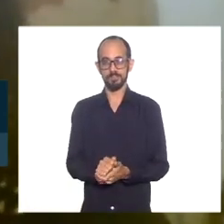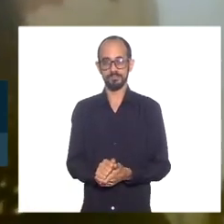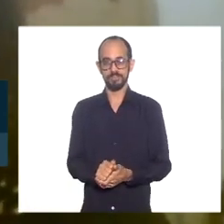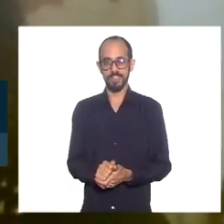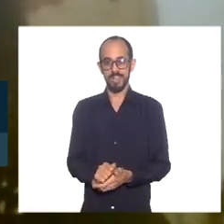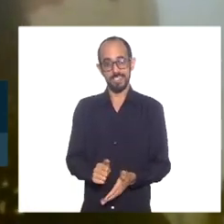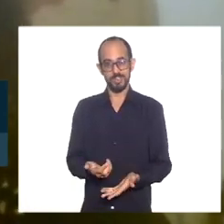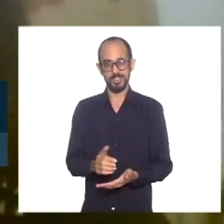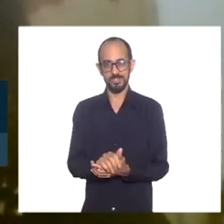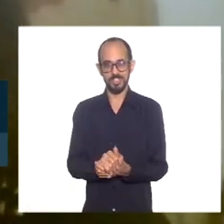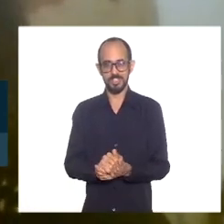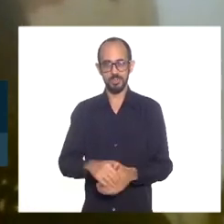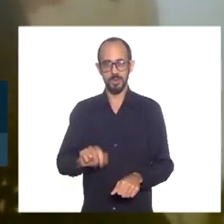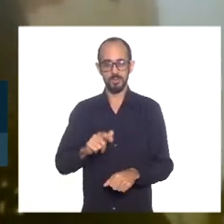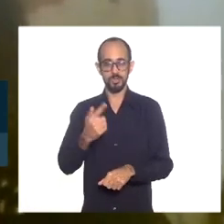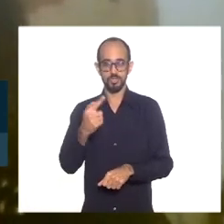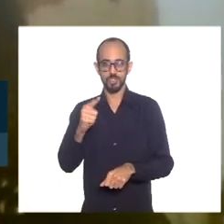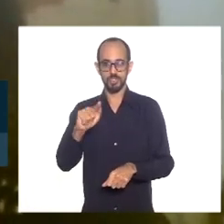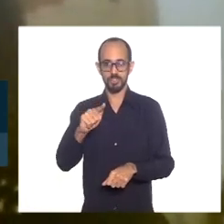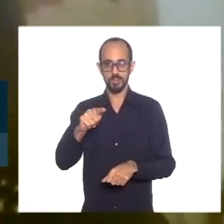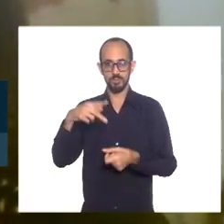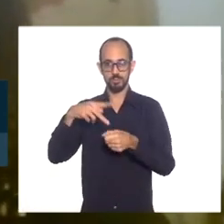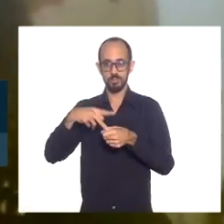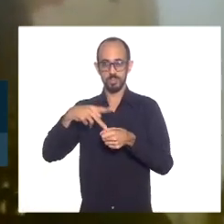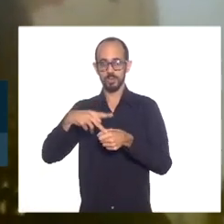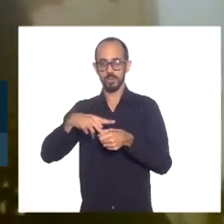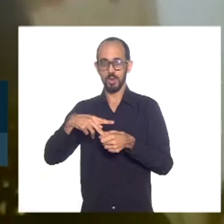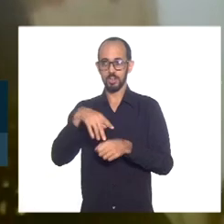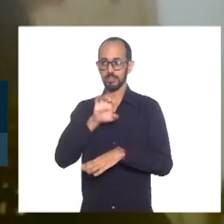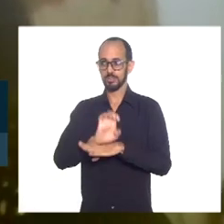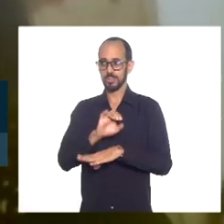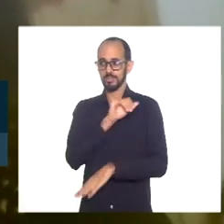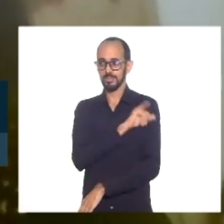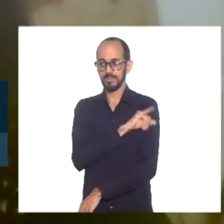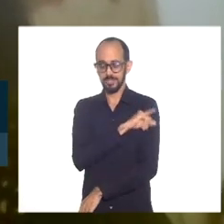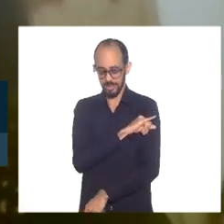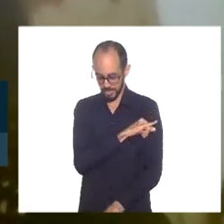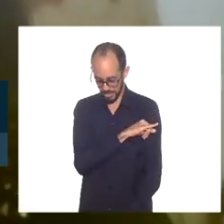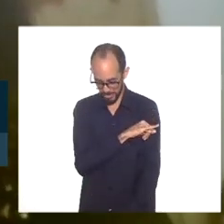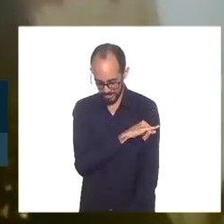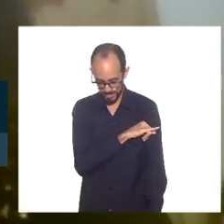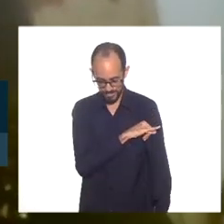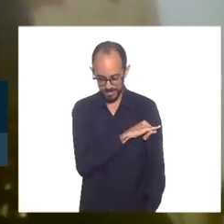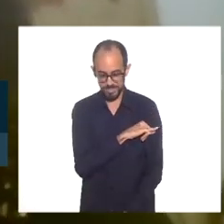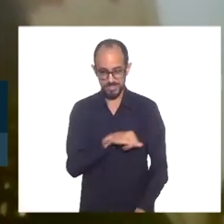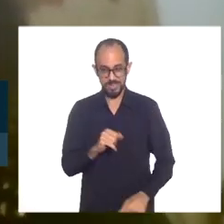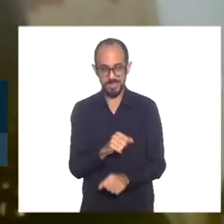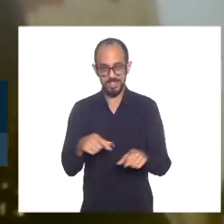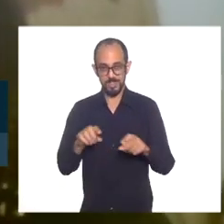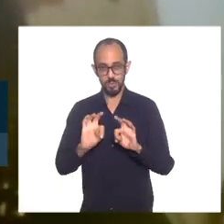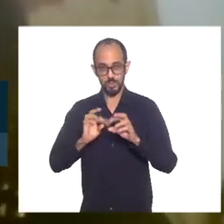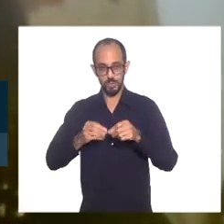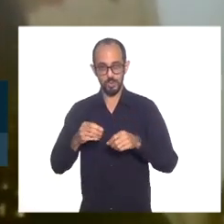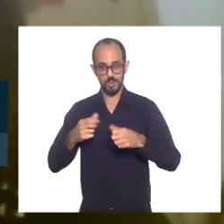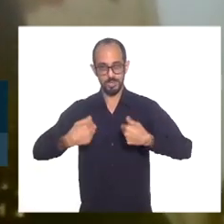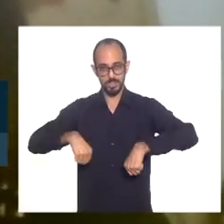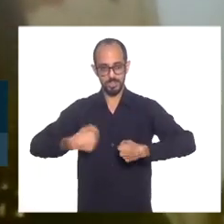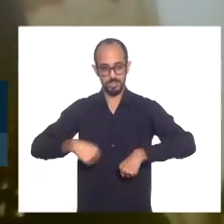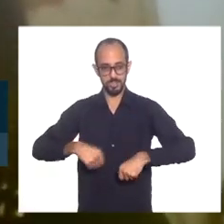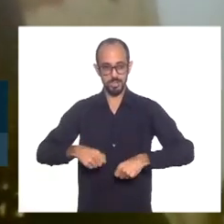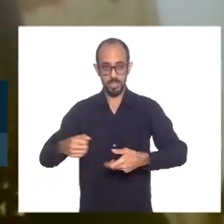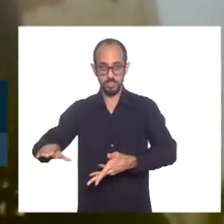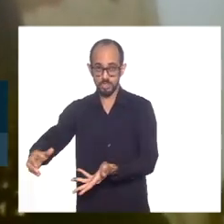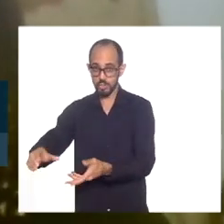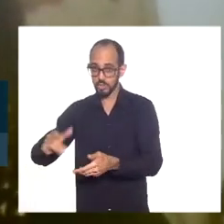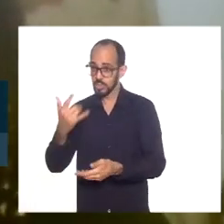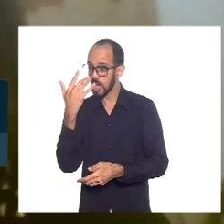petróleo no estado do Rio de Janeiro, onde estejam aí incluídas todas as necessidades de atração de